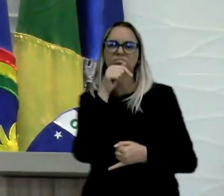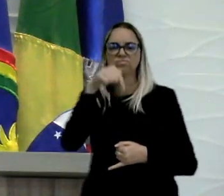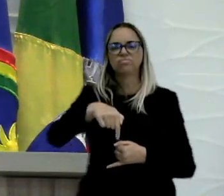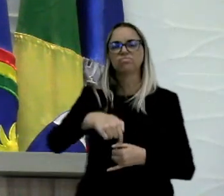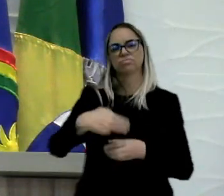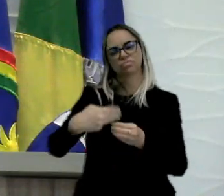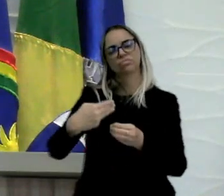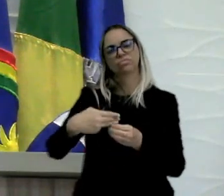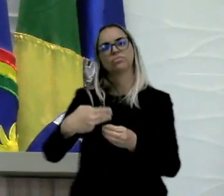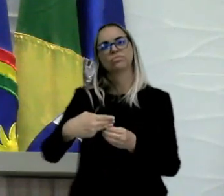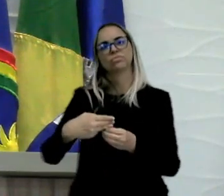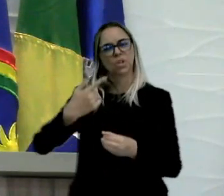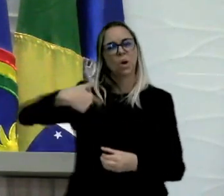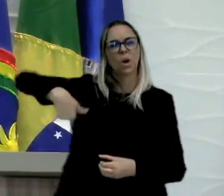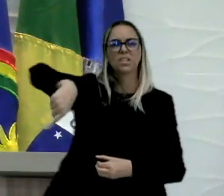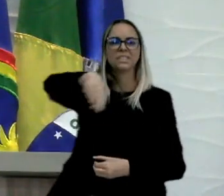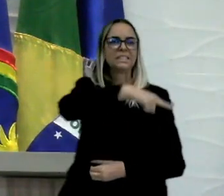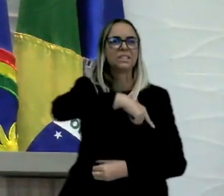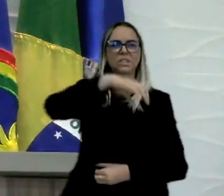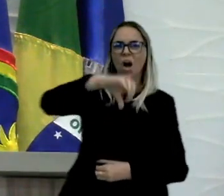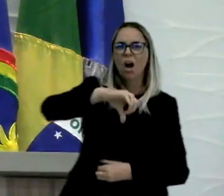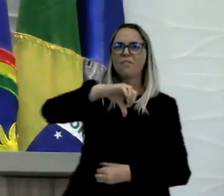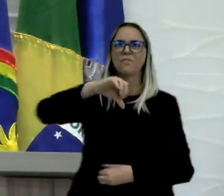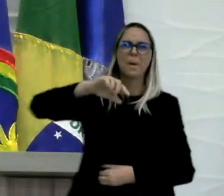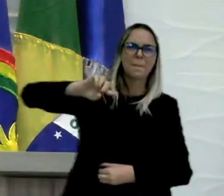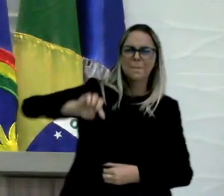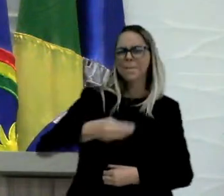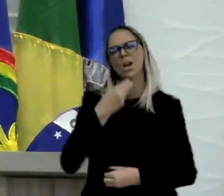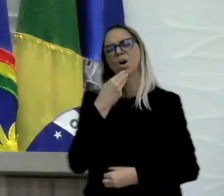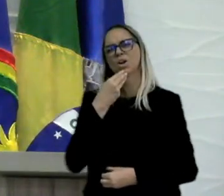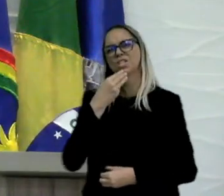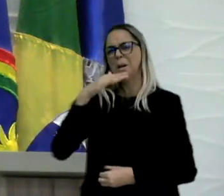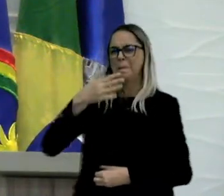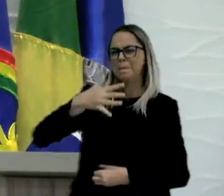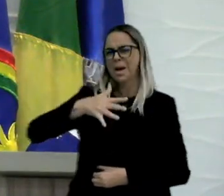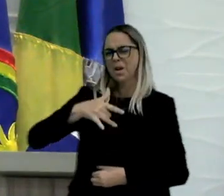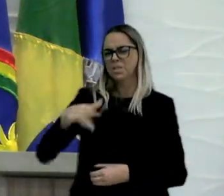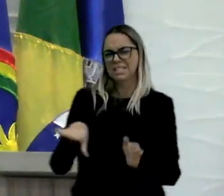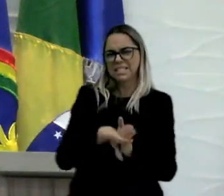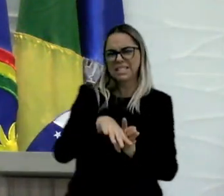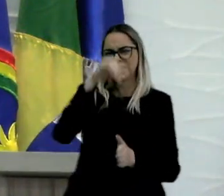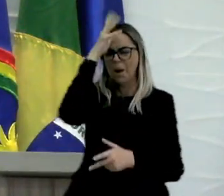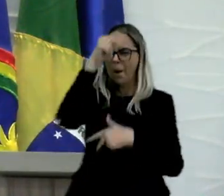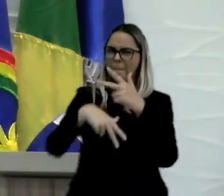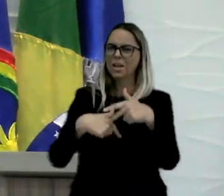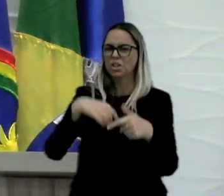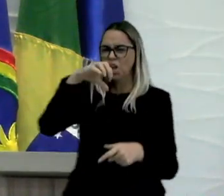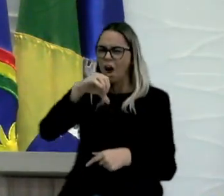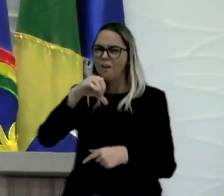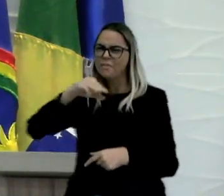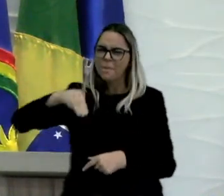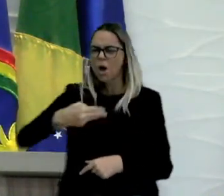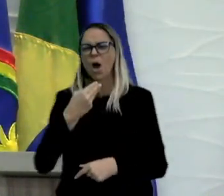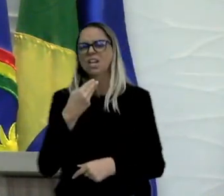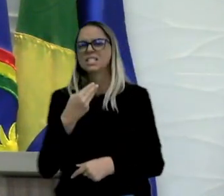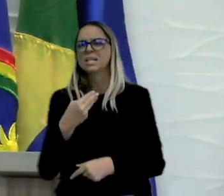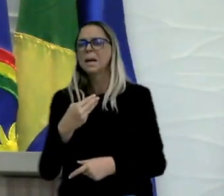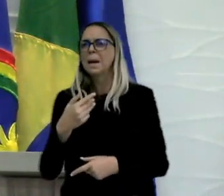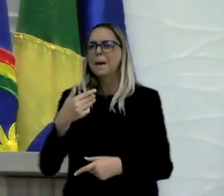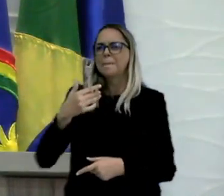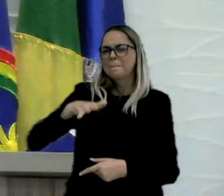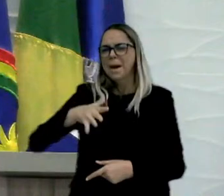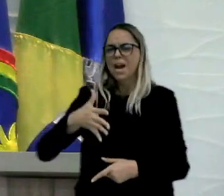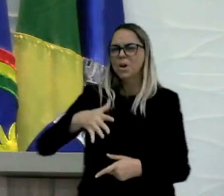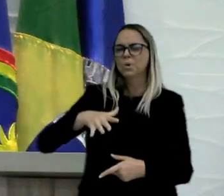município 9 milhões me de litro água vem por dia para São Bento 9 milhões me de litro de água por dia só chega